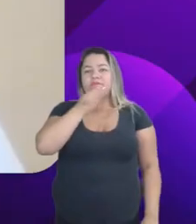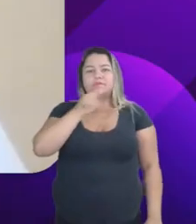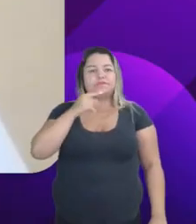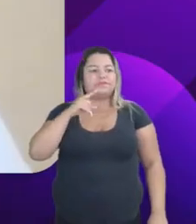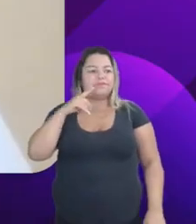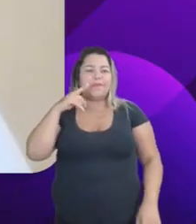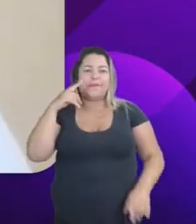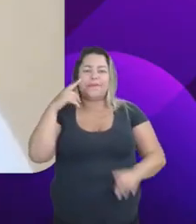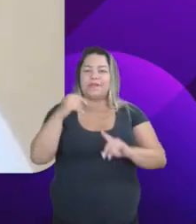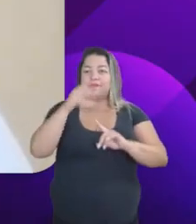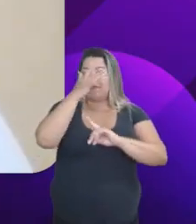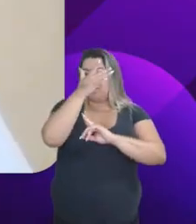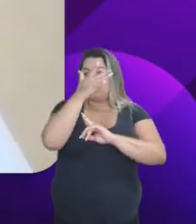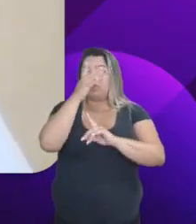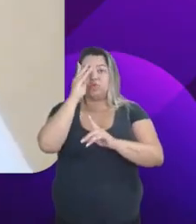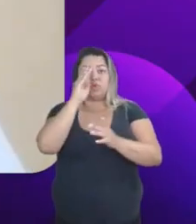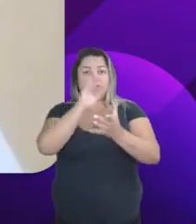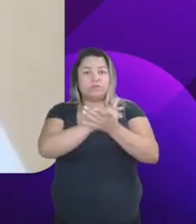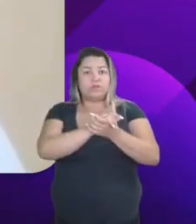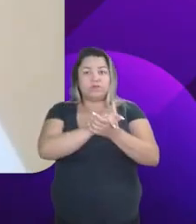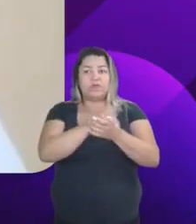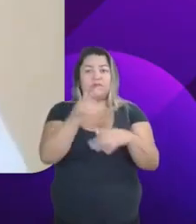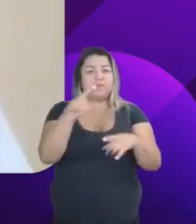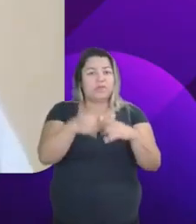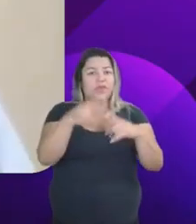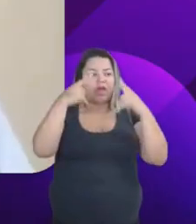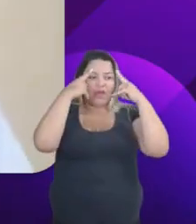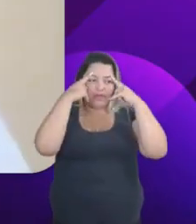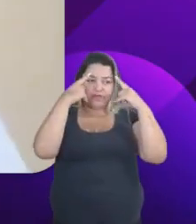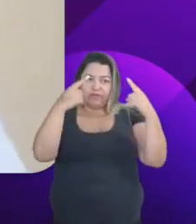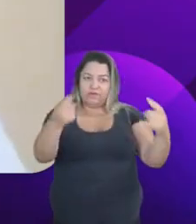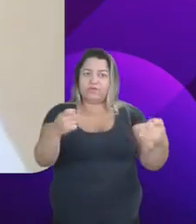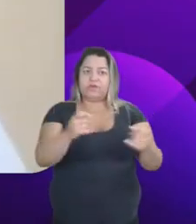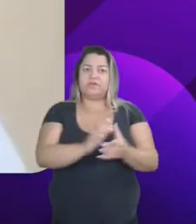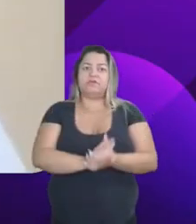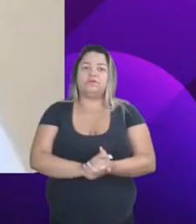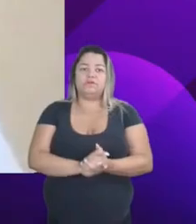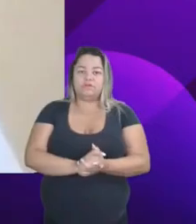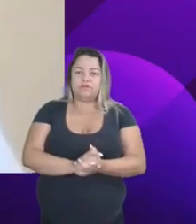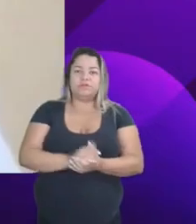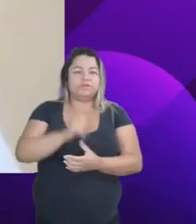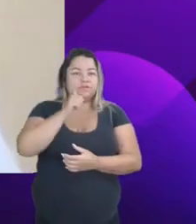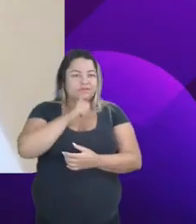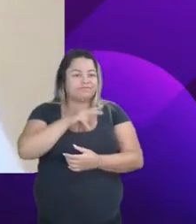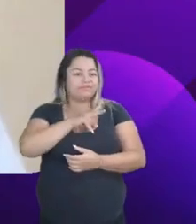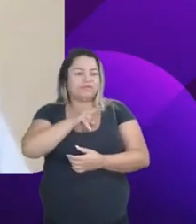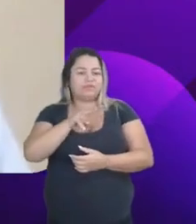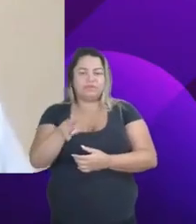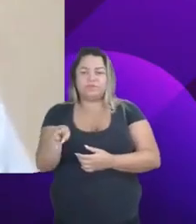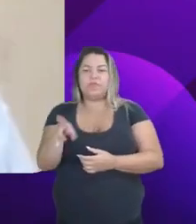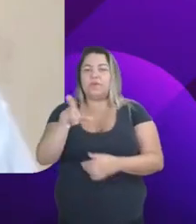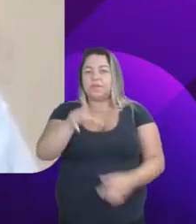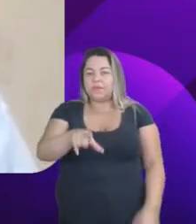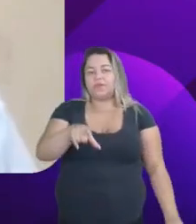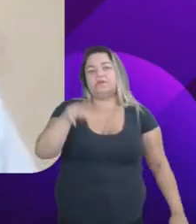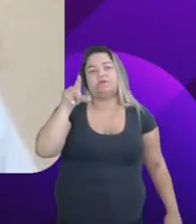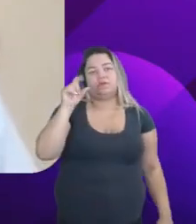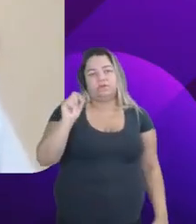agredir a sua esposa, porque a violência minhas irmãs, é uma